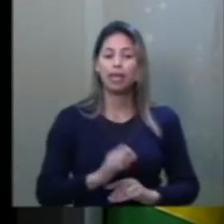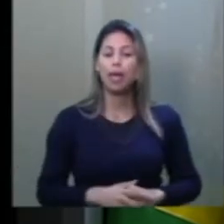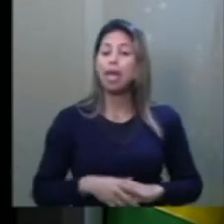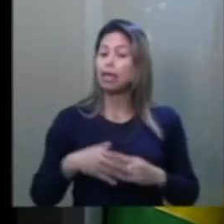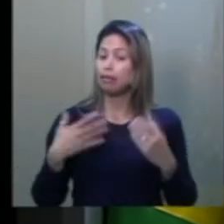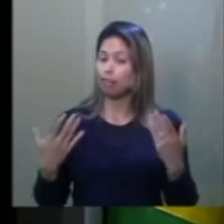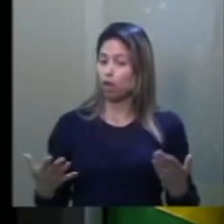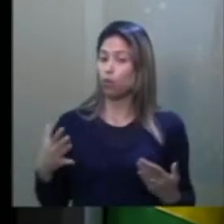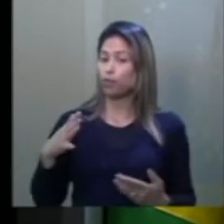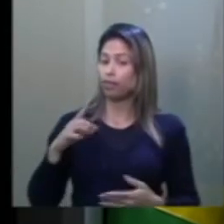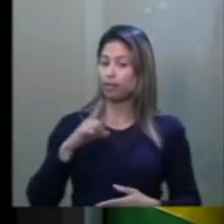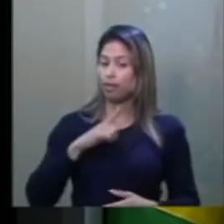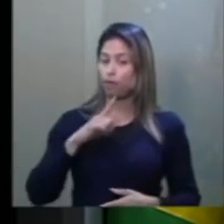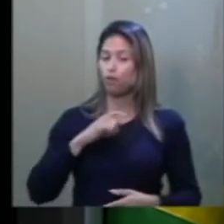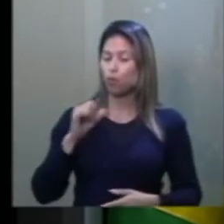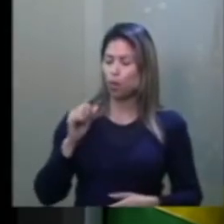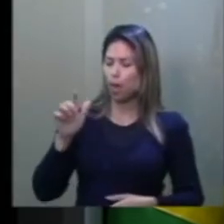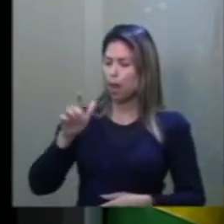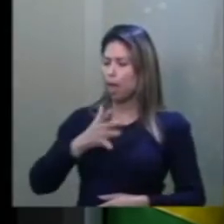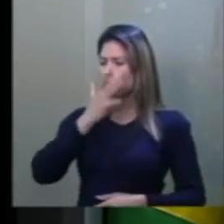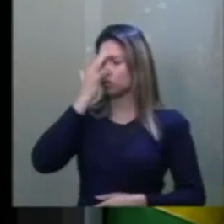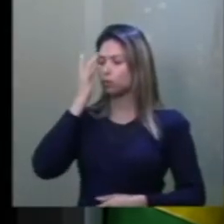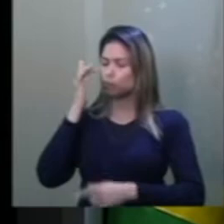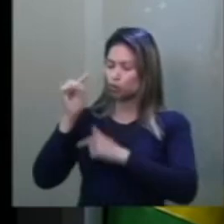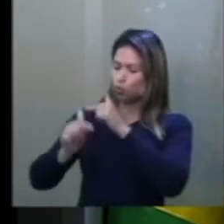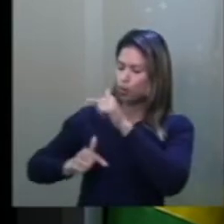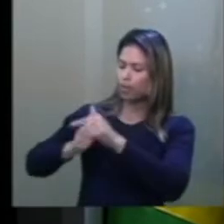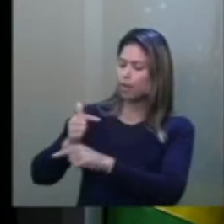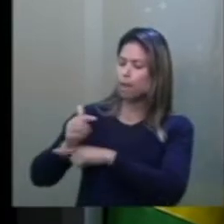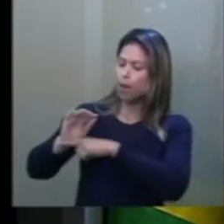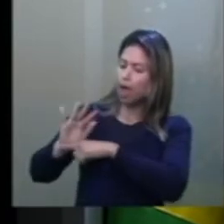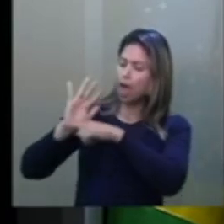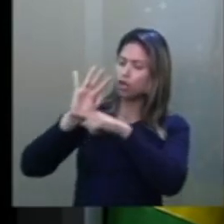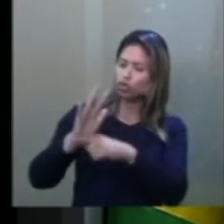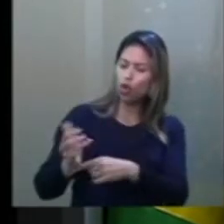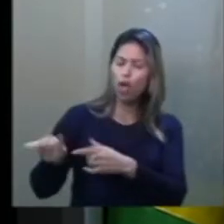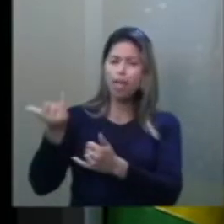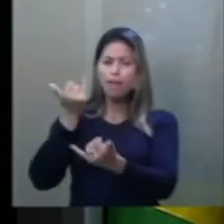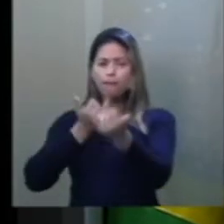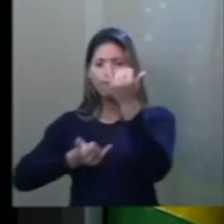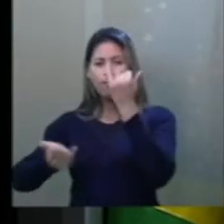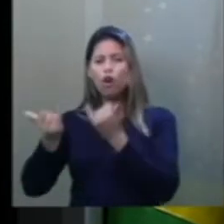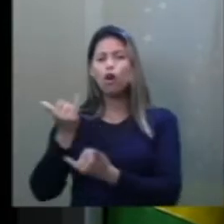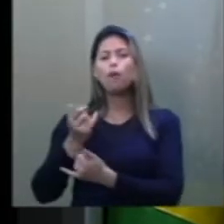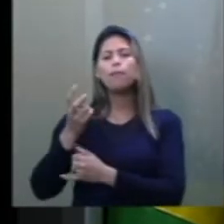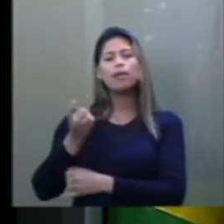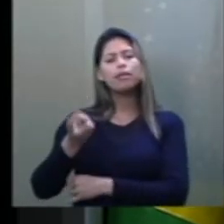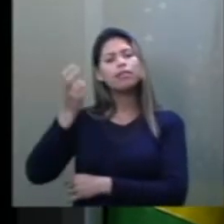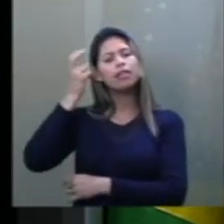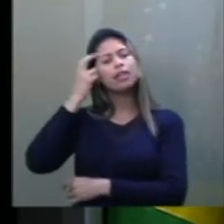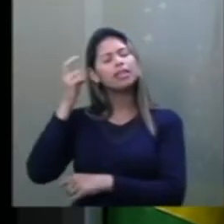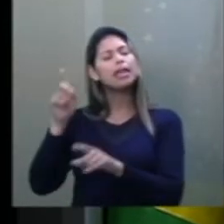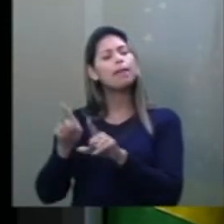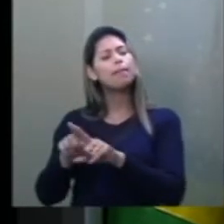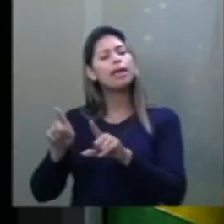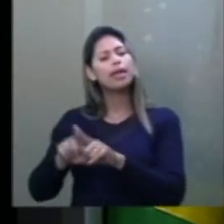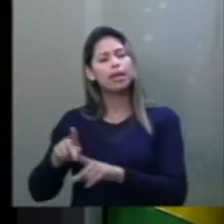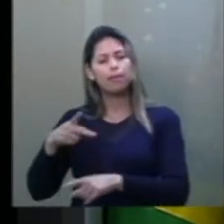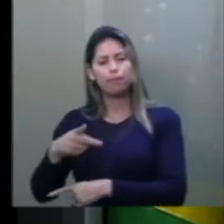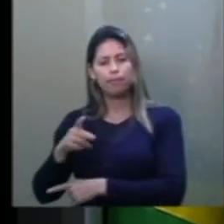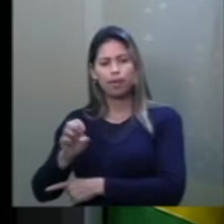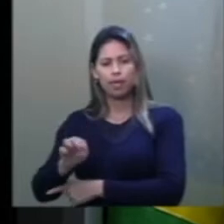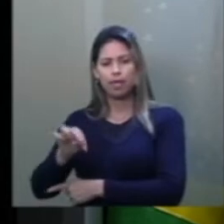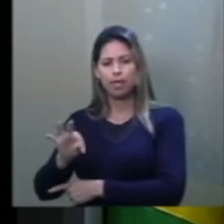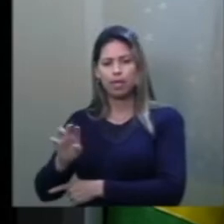os servidores que lá trabalham colaboram com informes de inteligência penitenciária que subsidiam